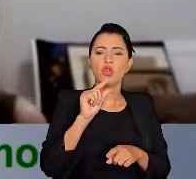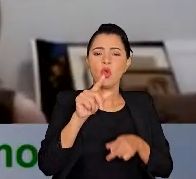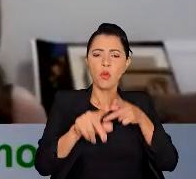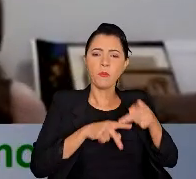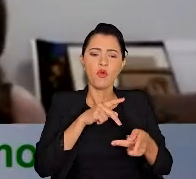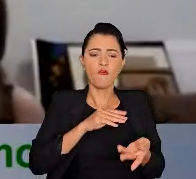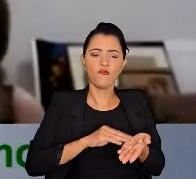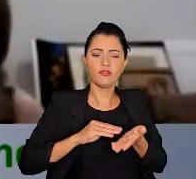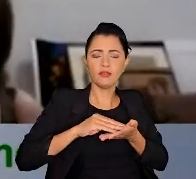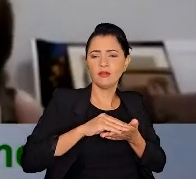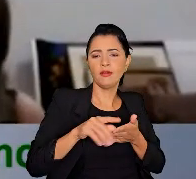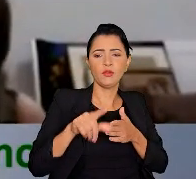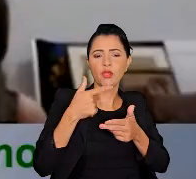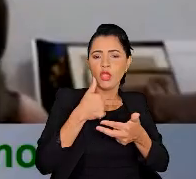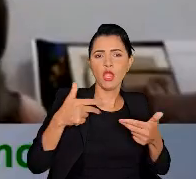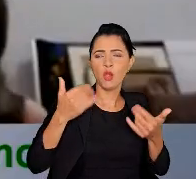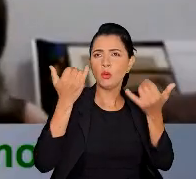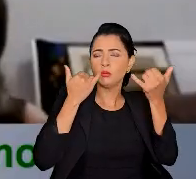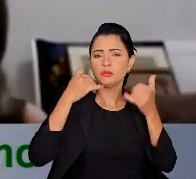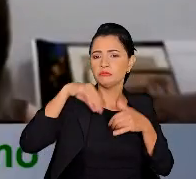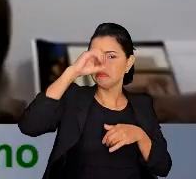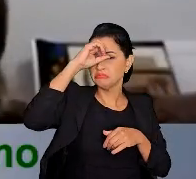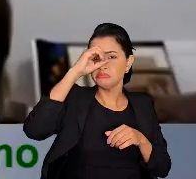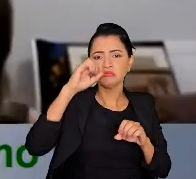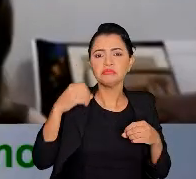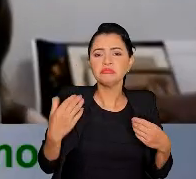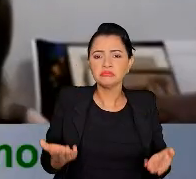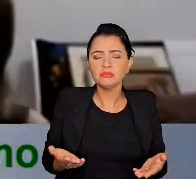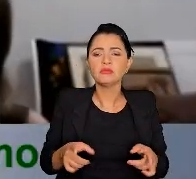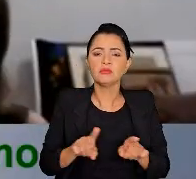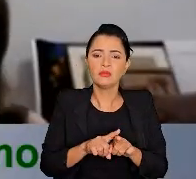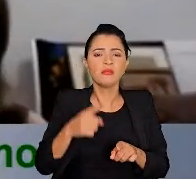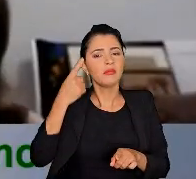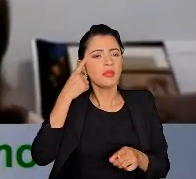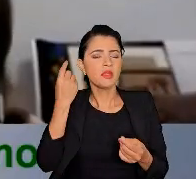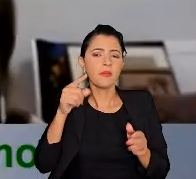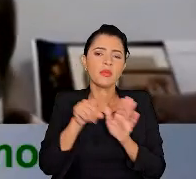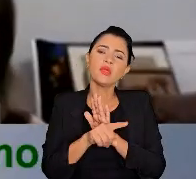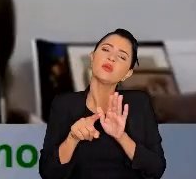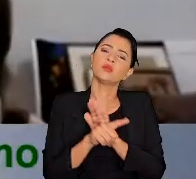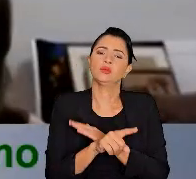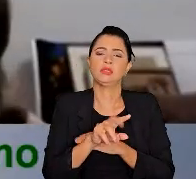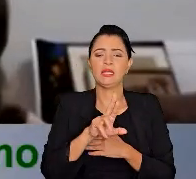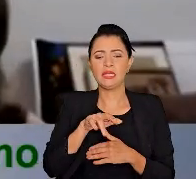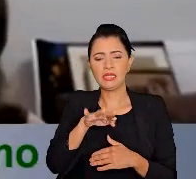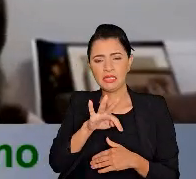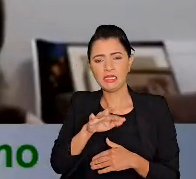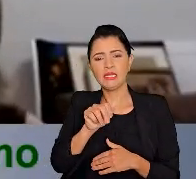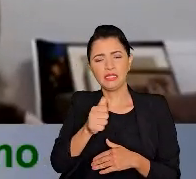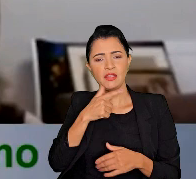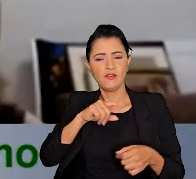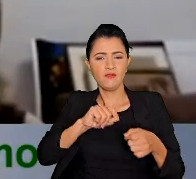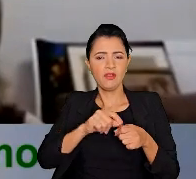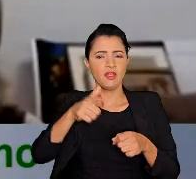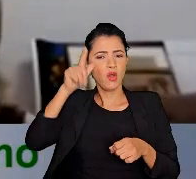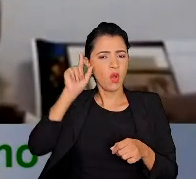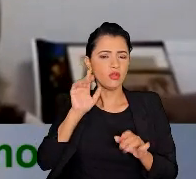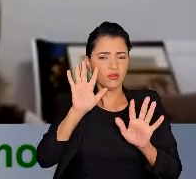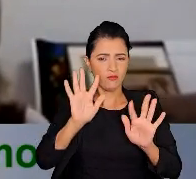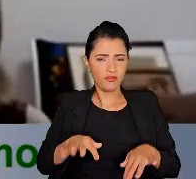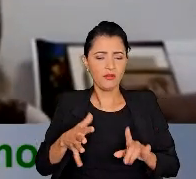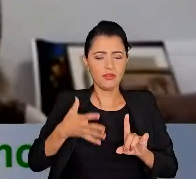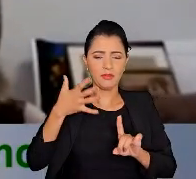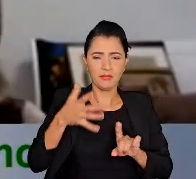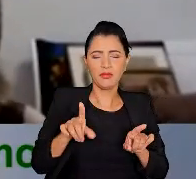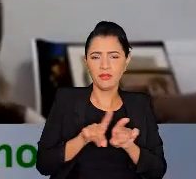nem imaginava. E até refleti sobre uma pergunta que a doutora Renata fez ontem, também no final da